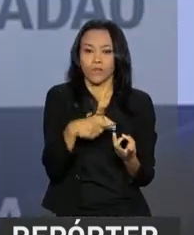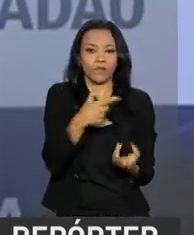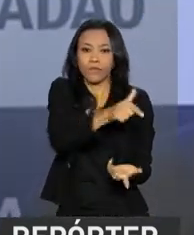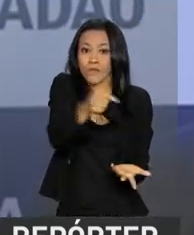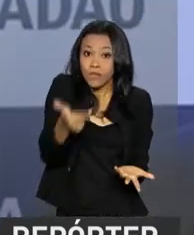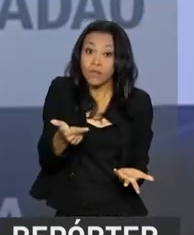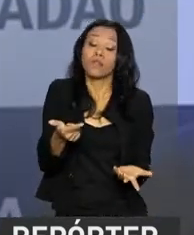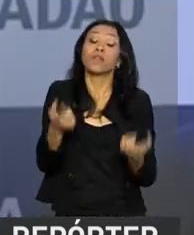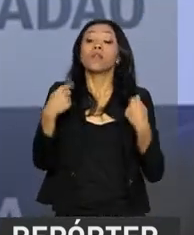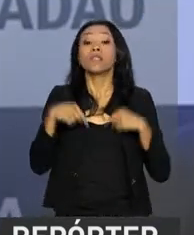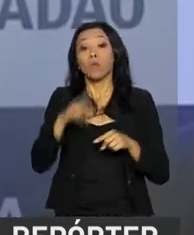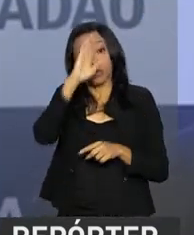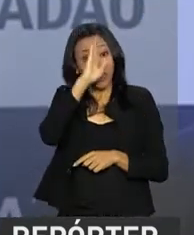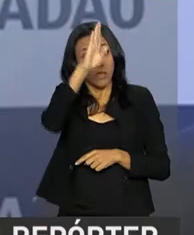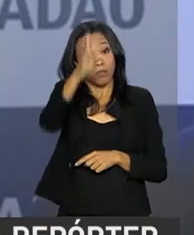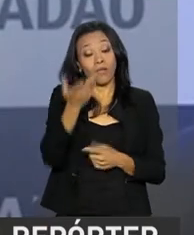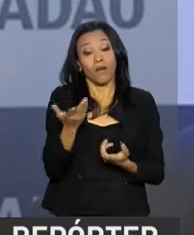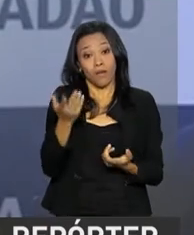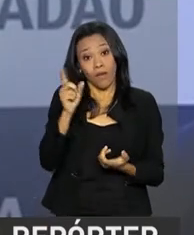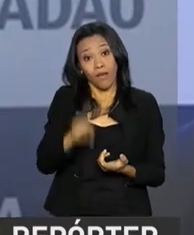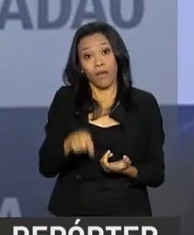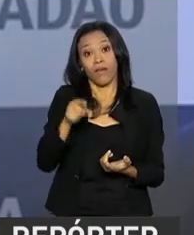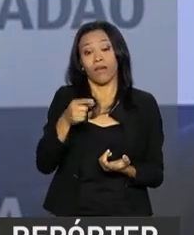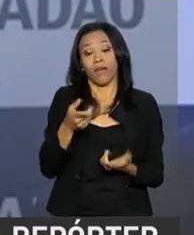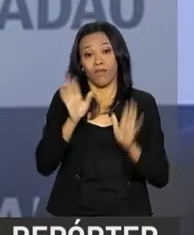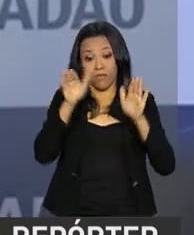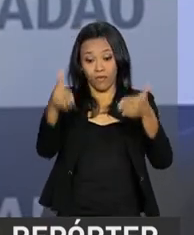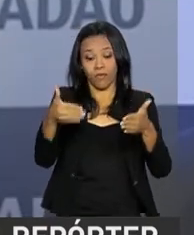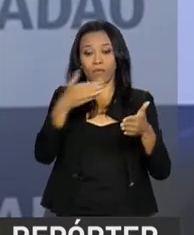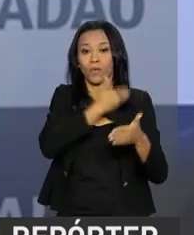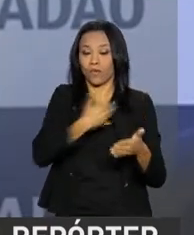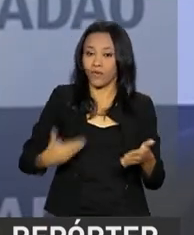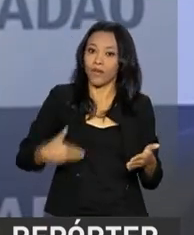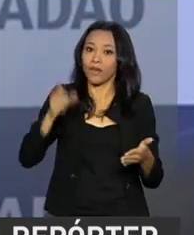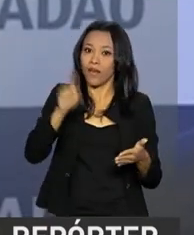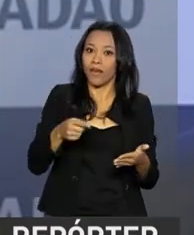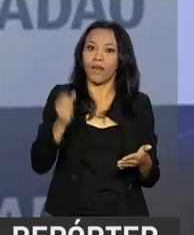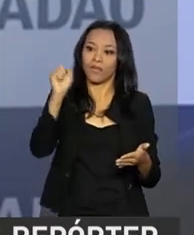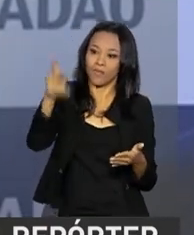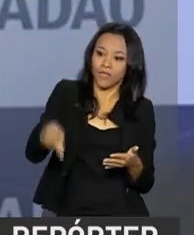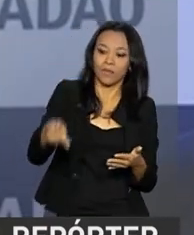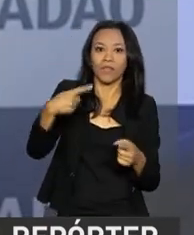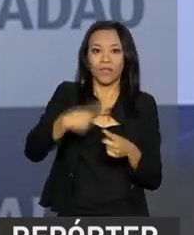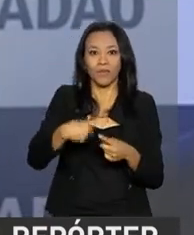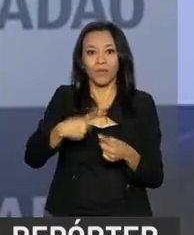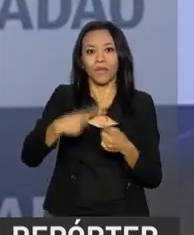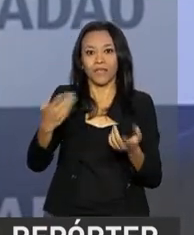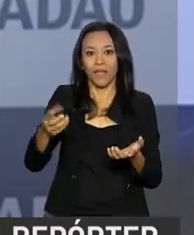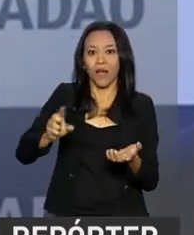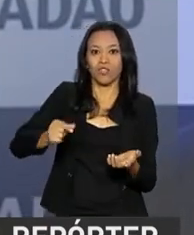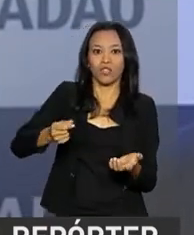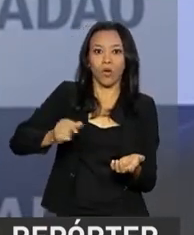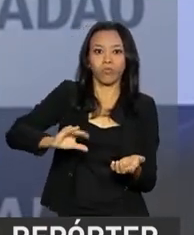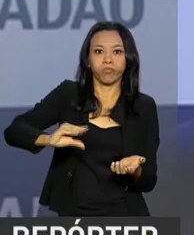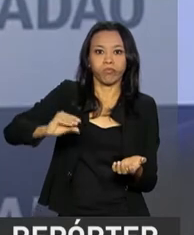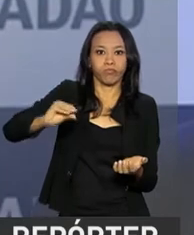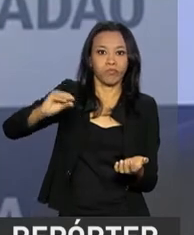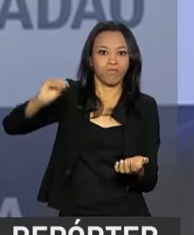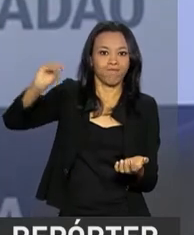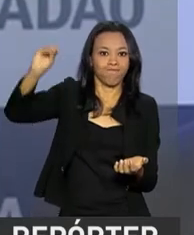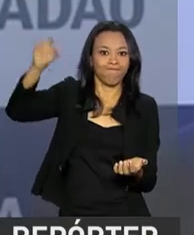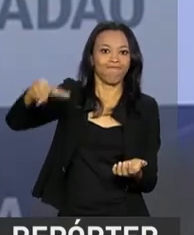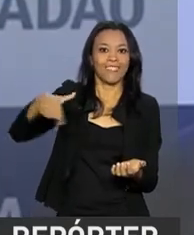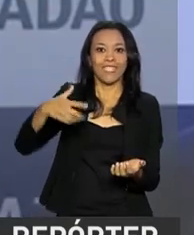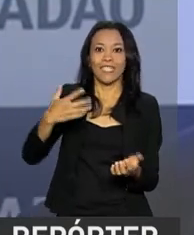despesa do governo é a previdência é a que mais cresce é aqui gera maior preocupação e é a despesa que vem ocupando o